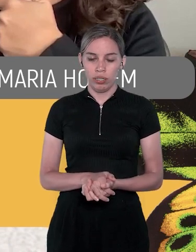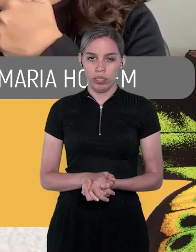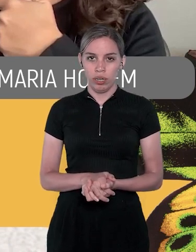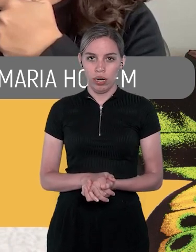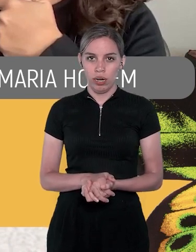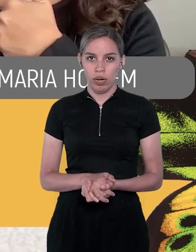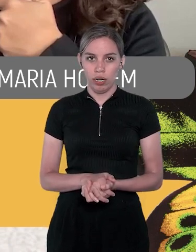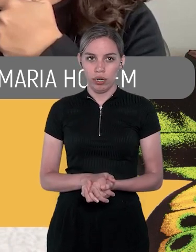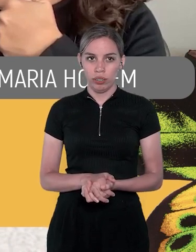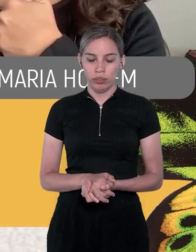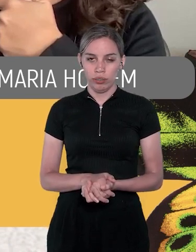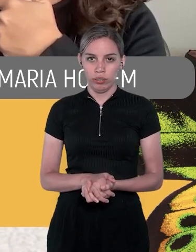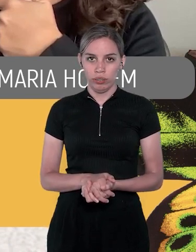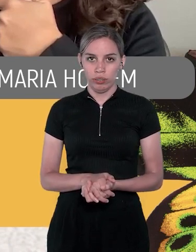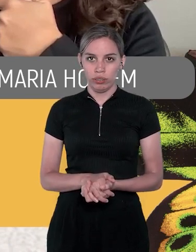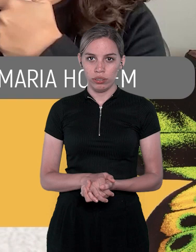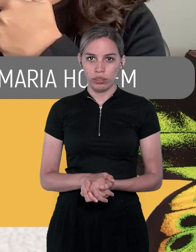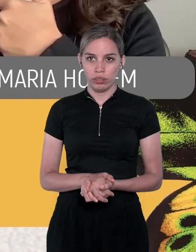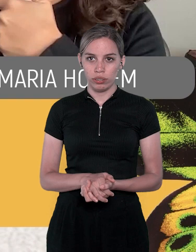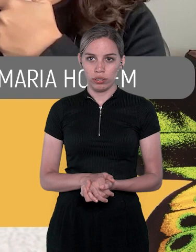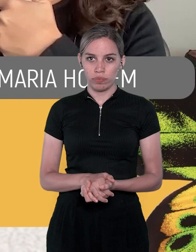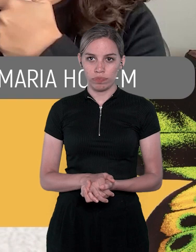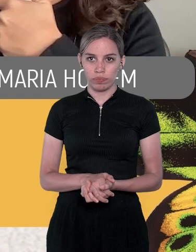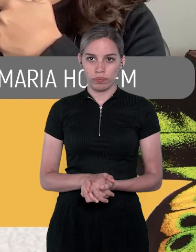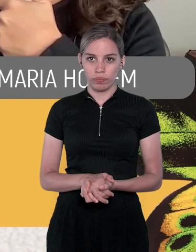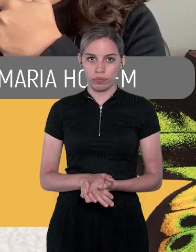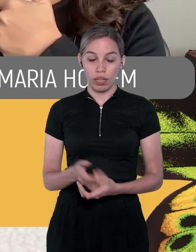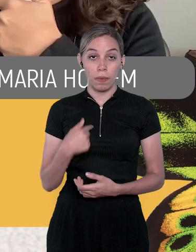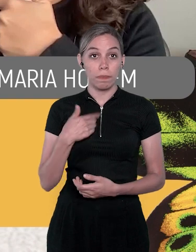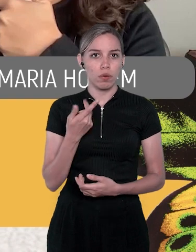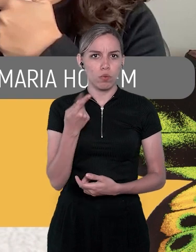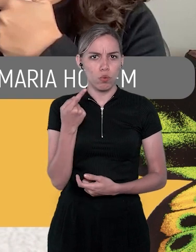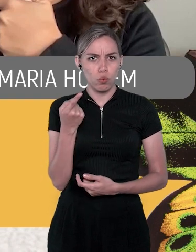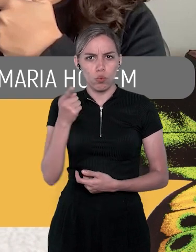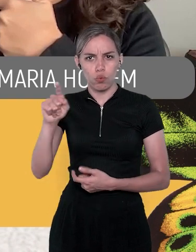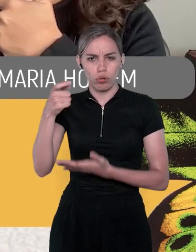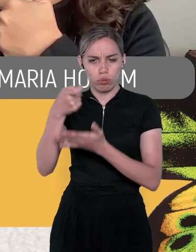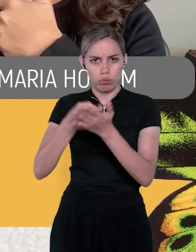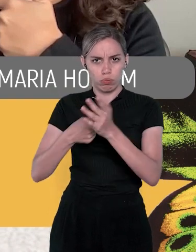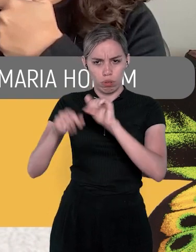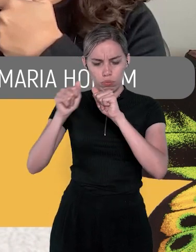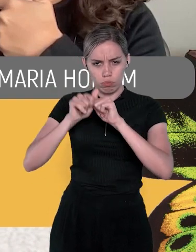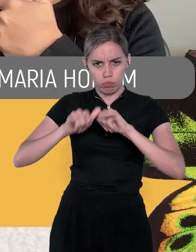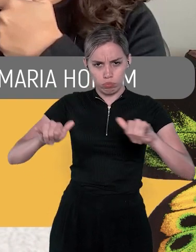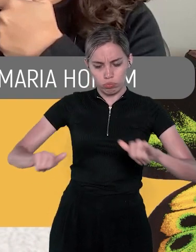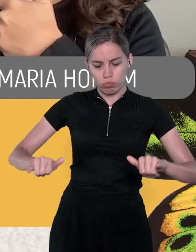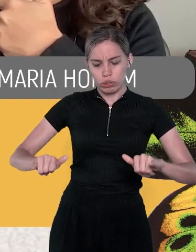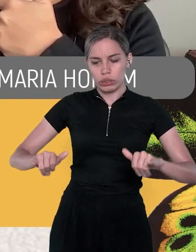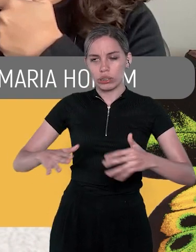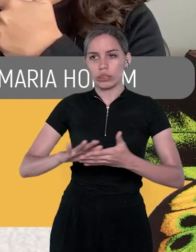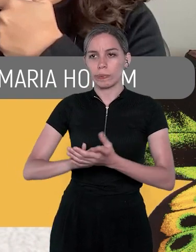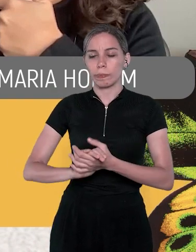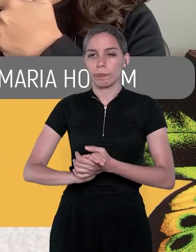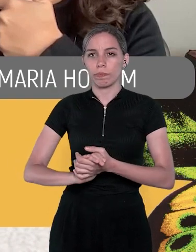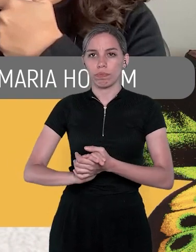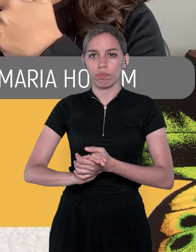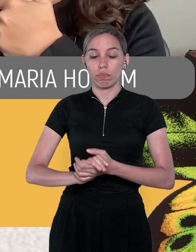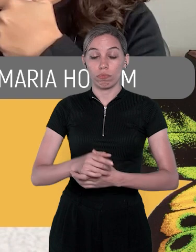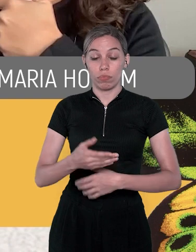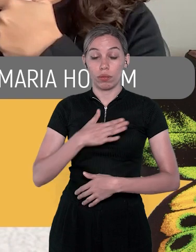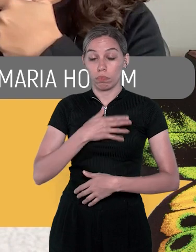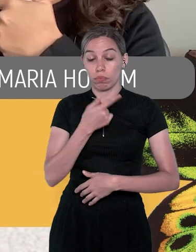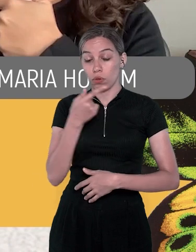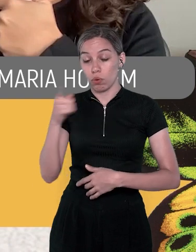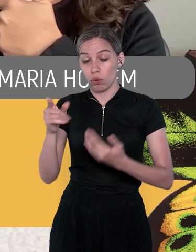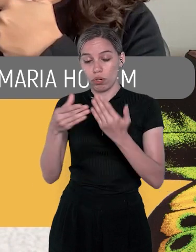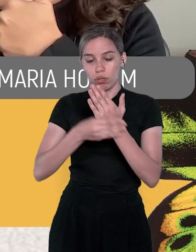Os meus, sobretudo meu último ensaio publicado, mas o anterior também, sobre